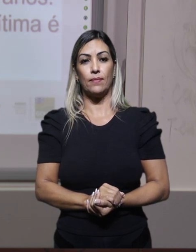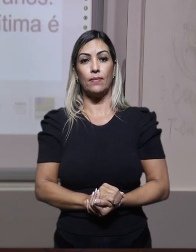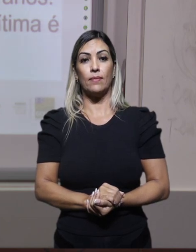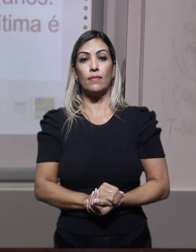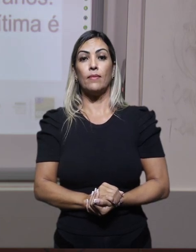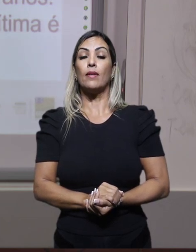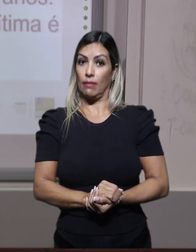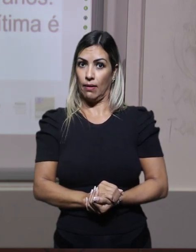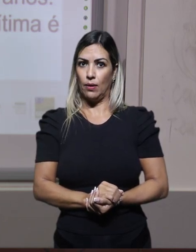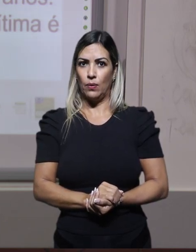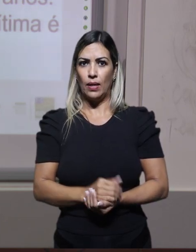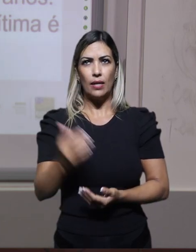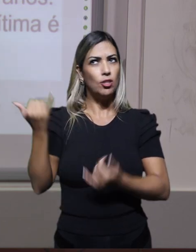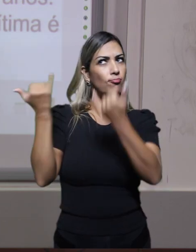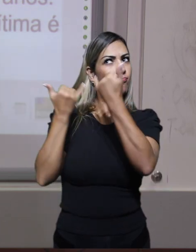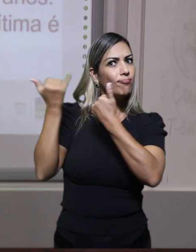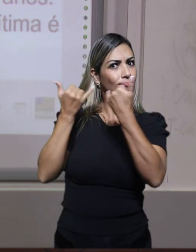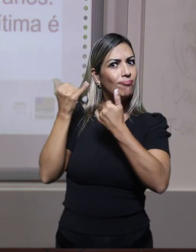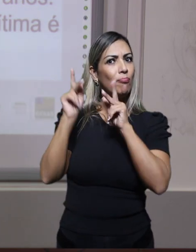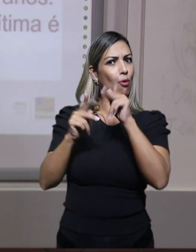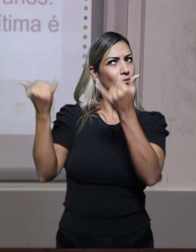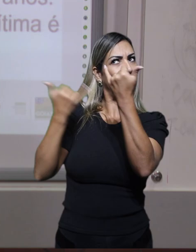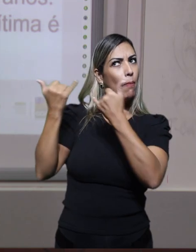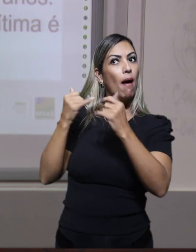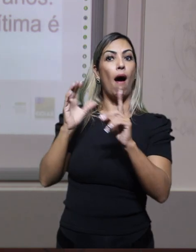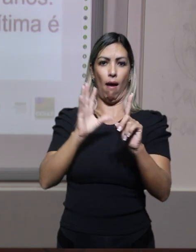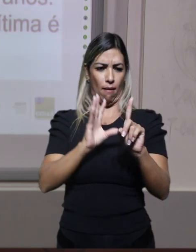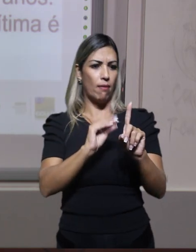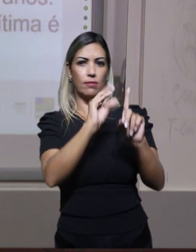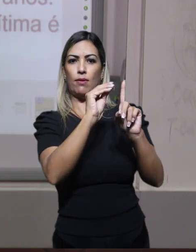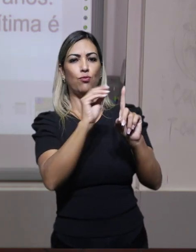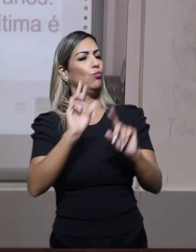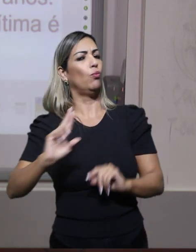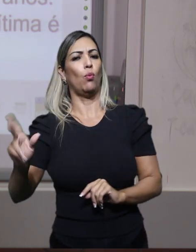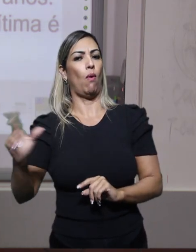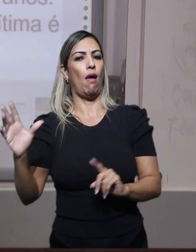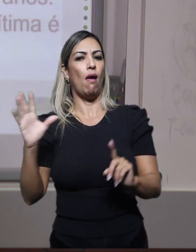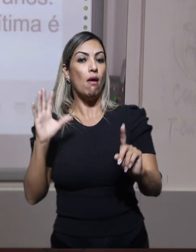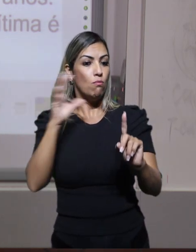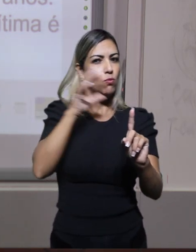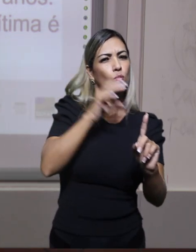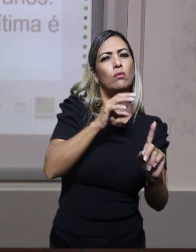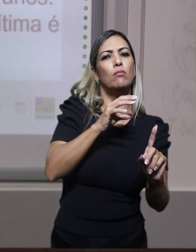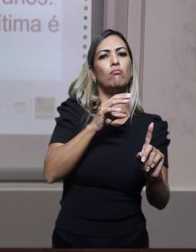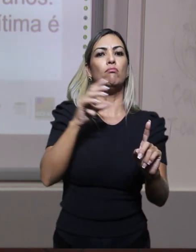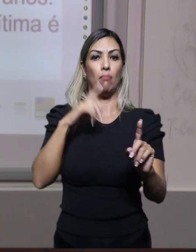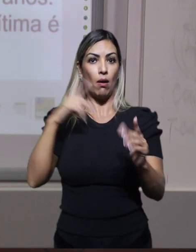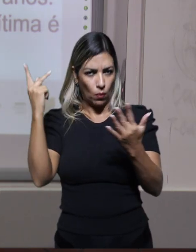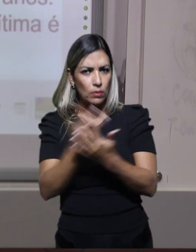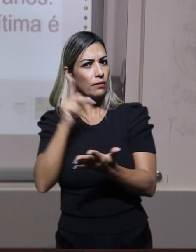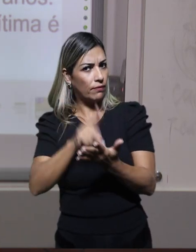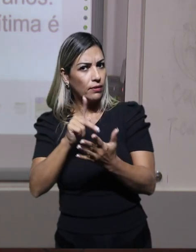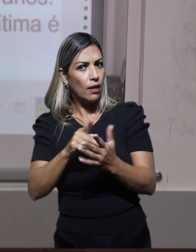Então, o que popularmente a gente ouve falar que é um assédio, não é assédio, é importunação. Para que haja o